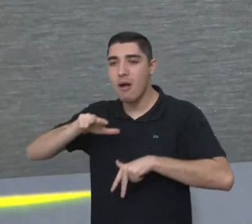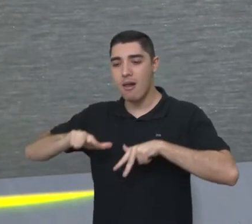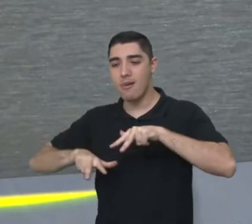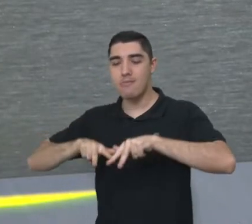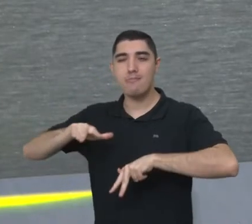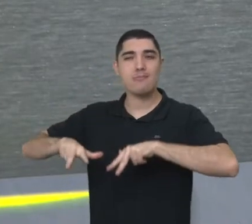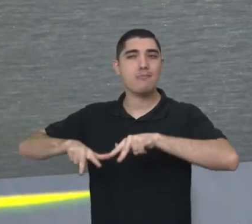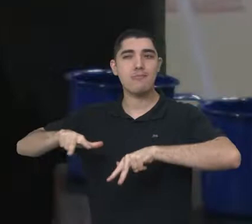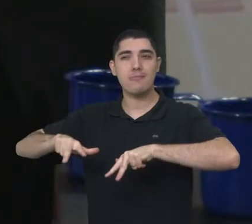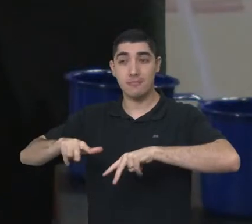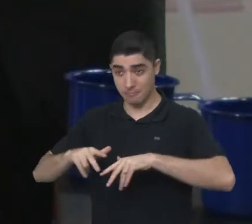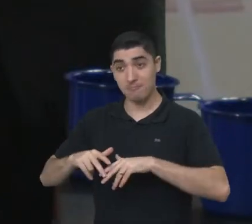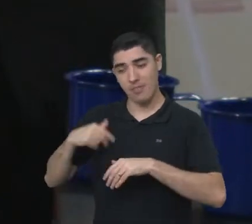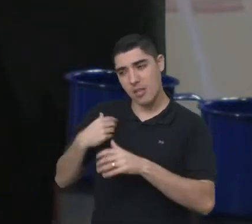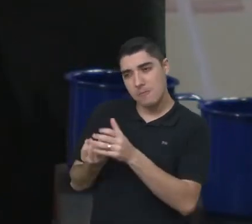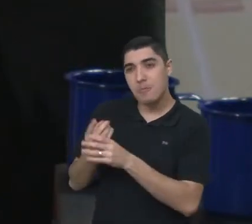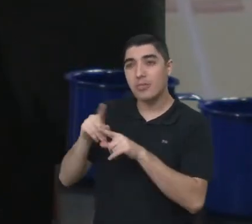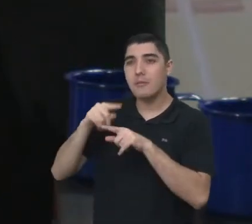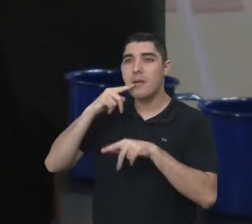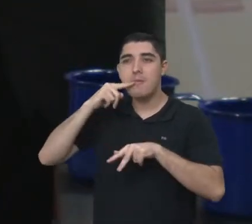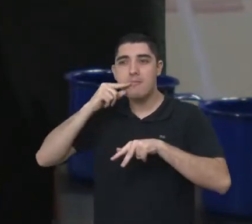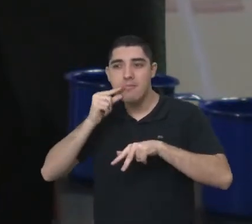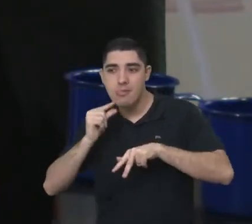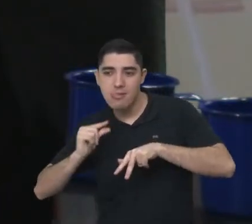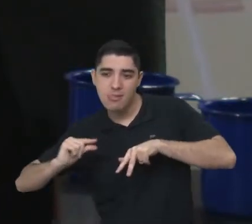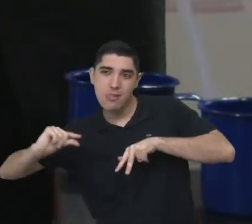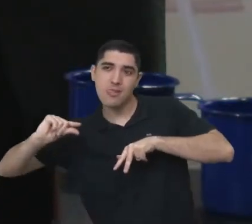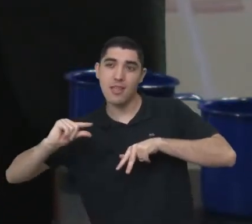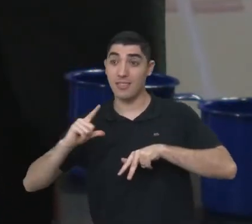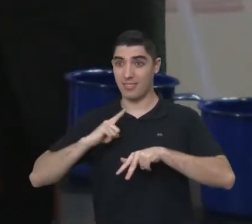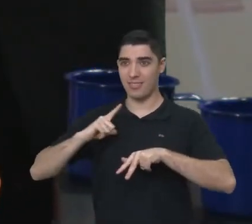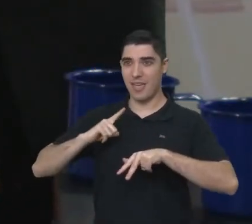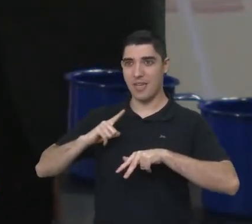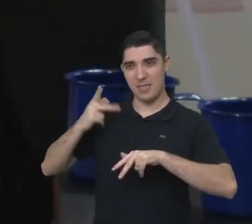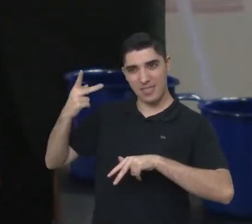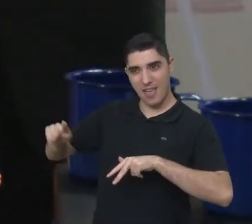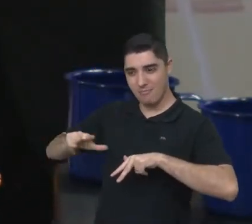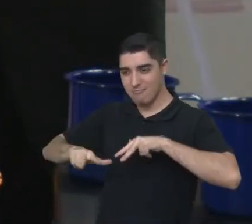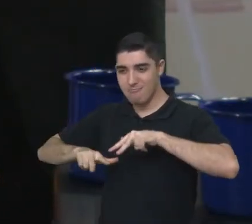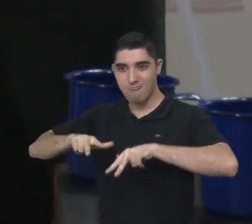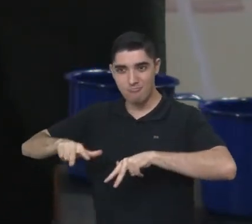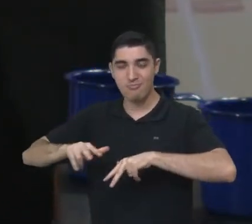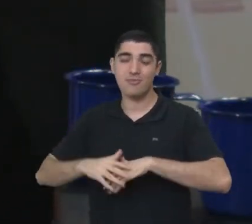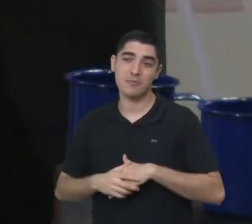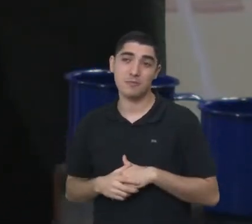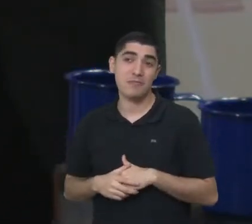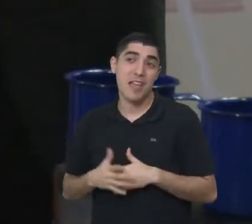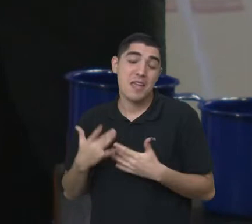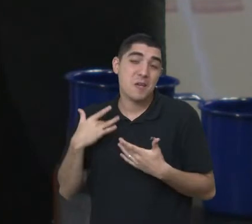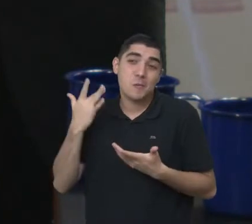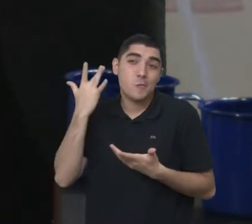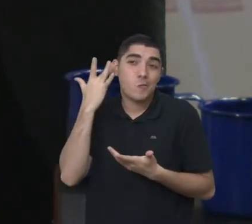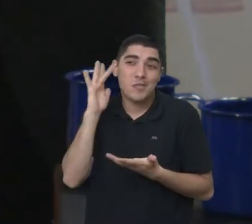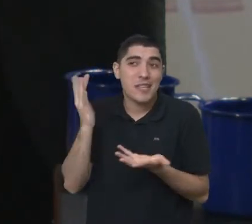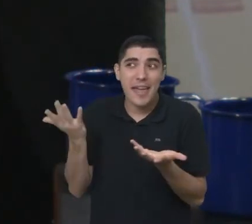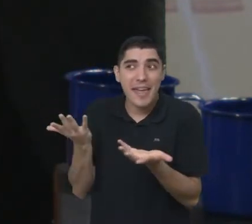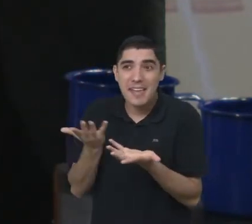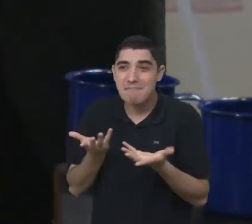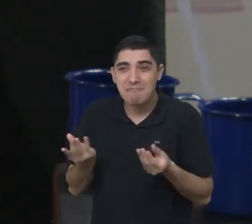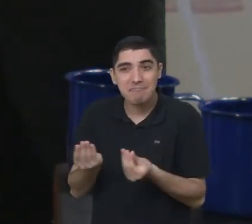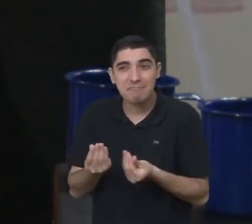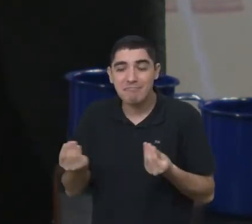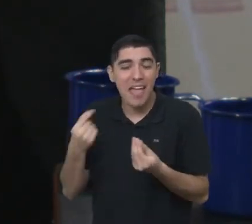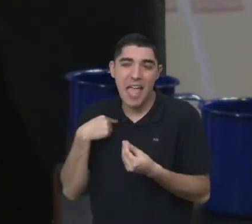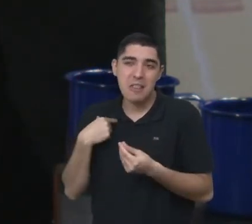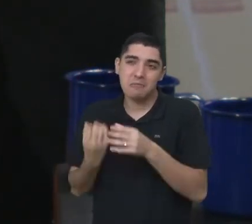atrás, de fundo, e aquela língua dele comprida, né, que ele tem. E não sei, aí nasceu